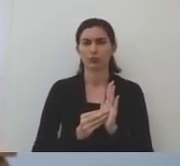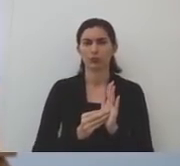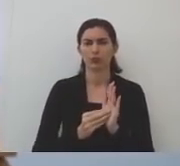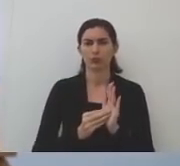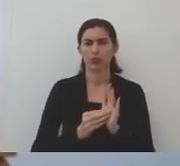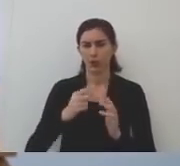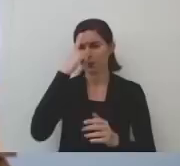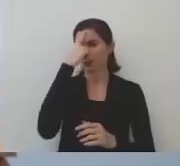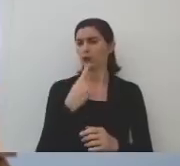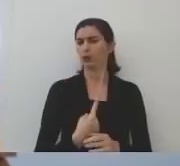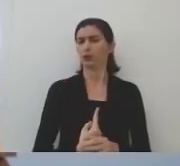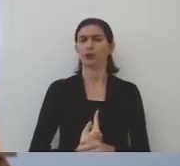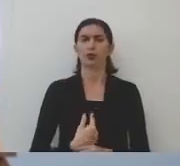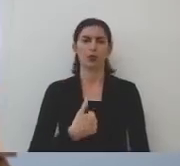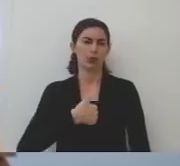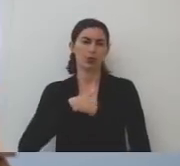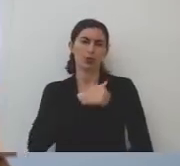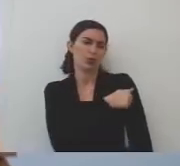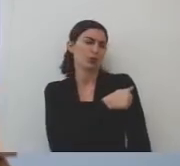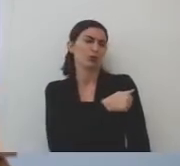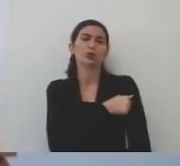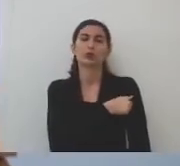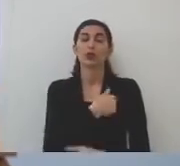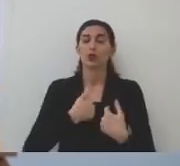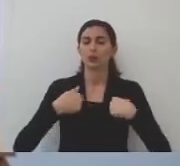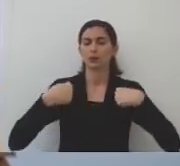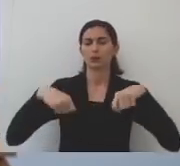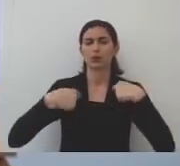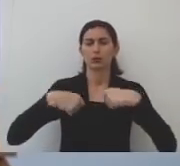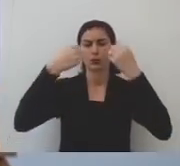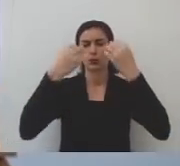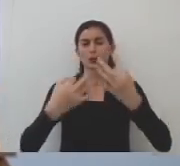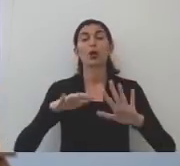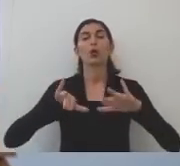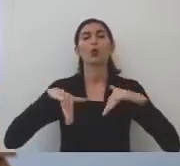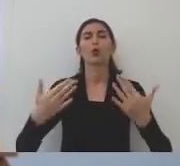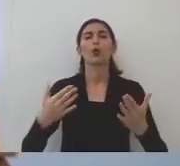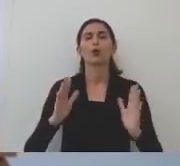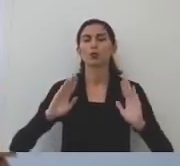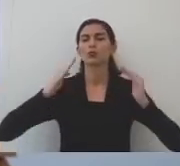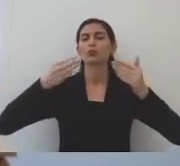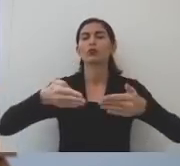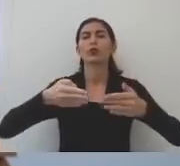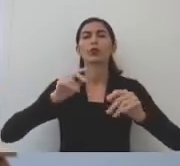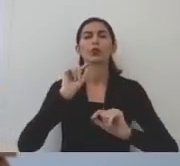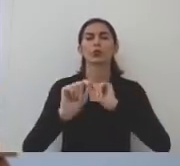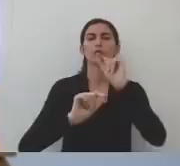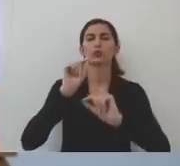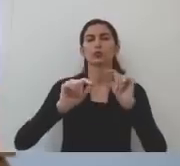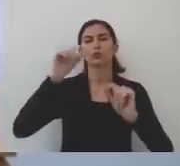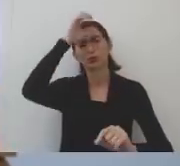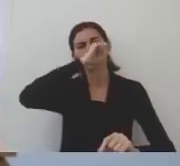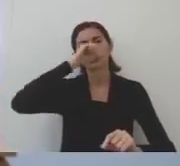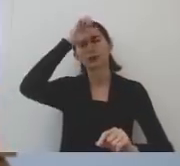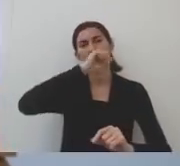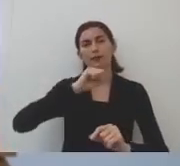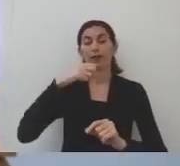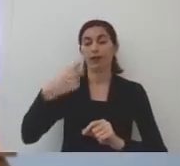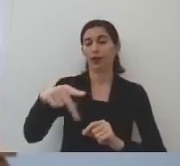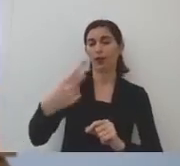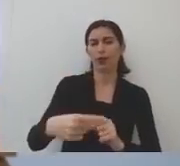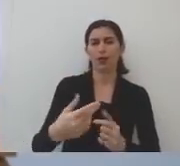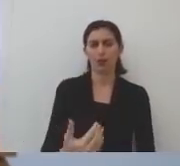estabelecer o perfil do meu público-alvo, eu preciso determinar qual é o meu objetivo de aprendizagem, certo? Porque ele é que